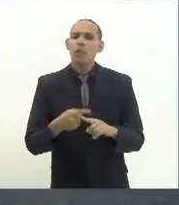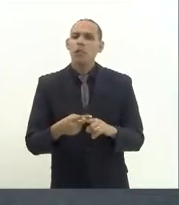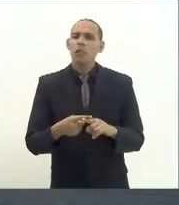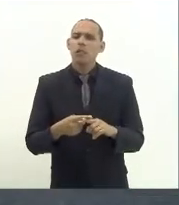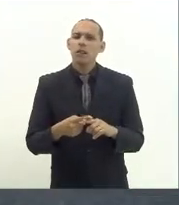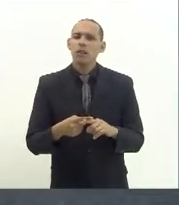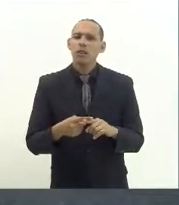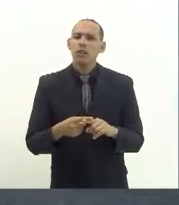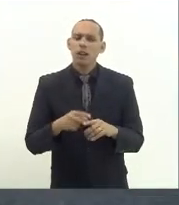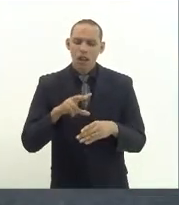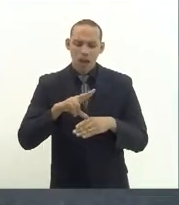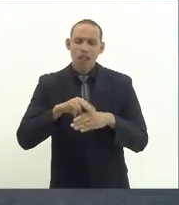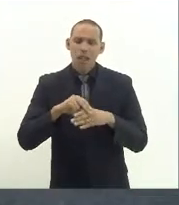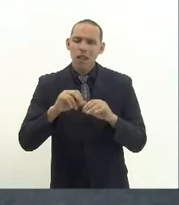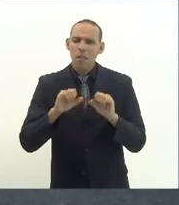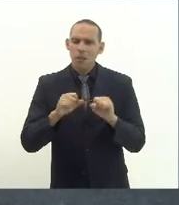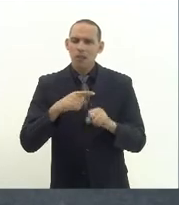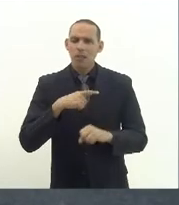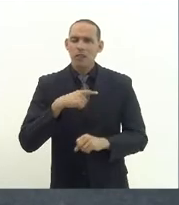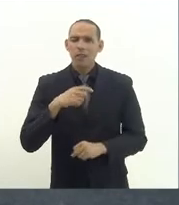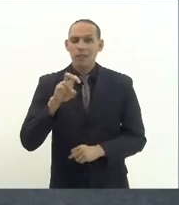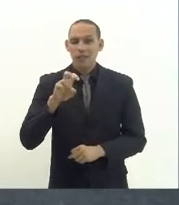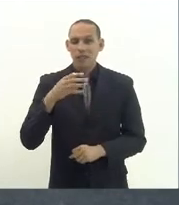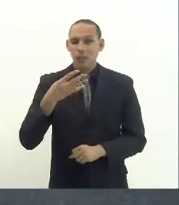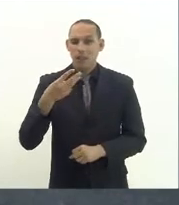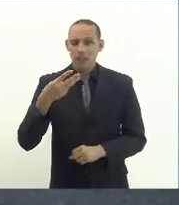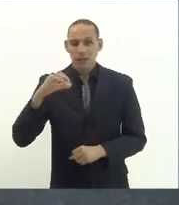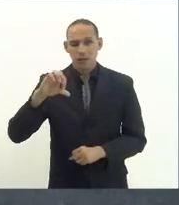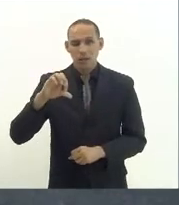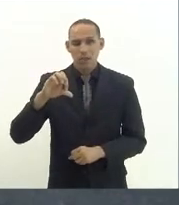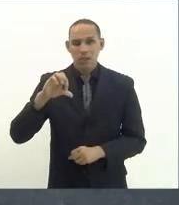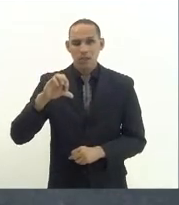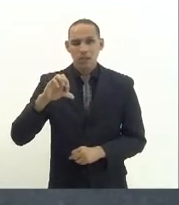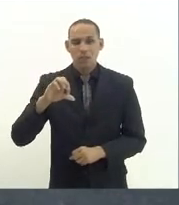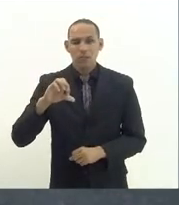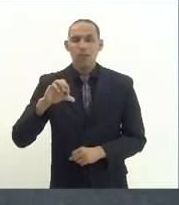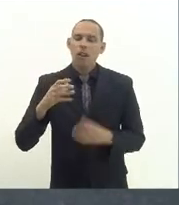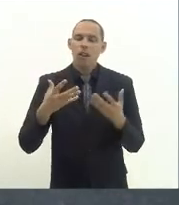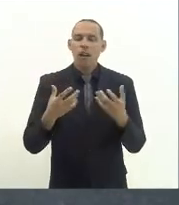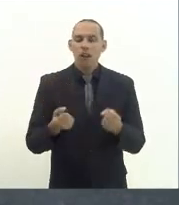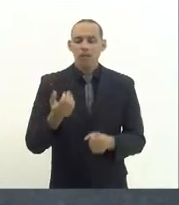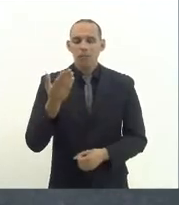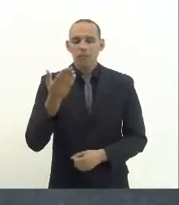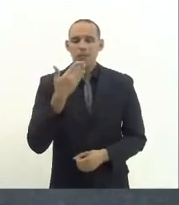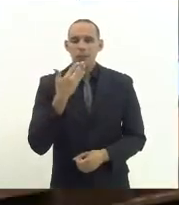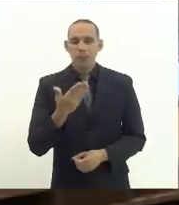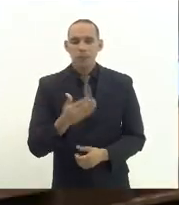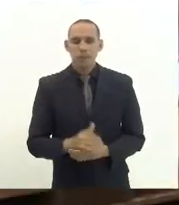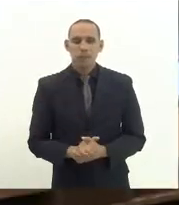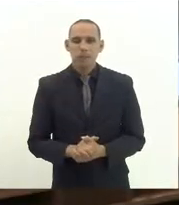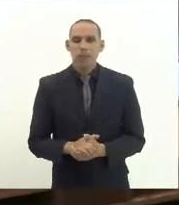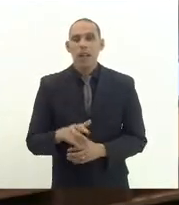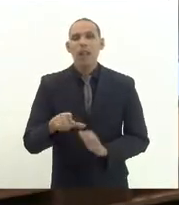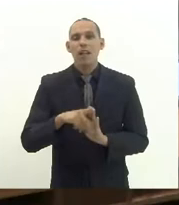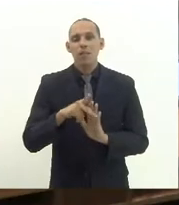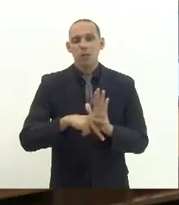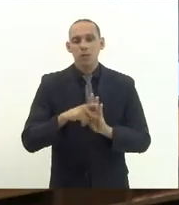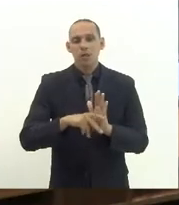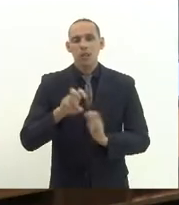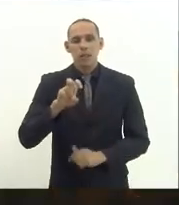um programa possível anexação pele 639 isso só que não é a presença de Obrigado excelência projeto de